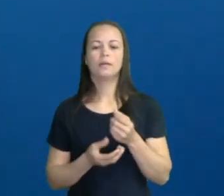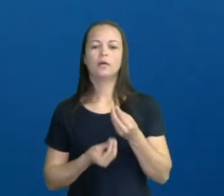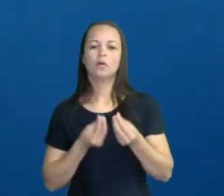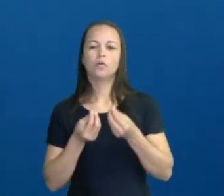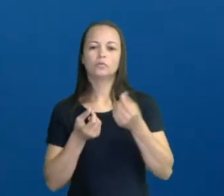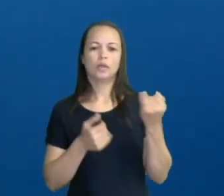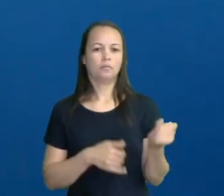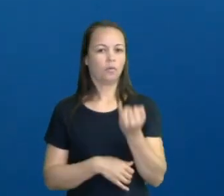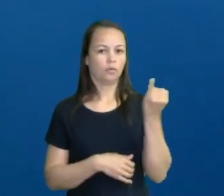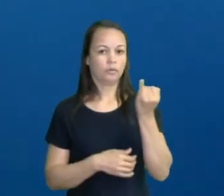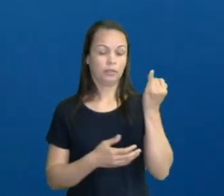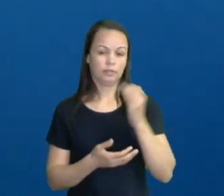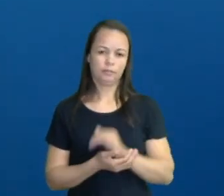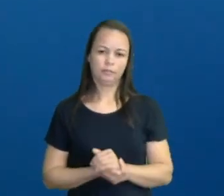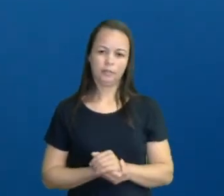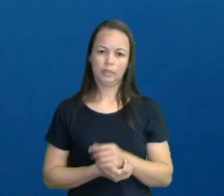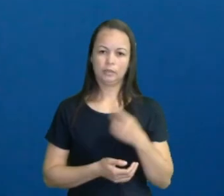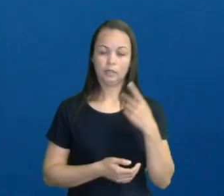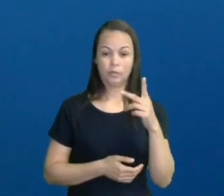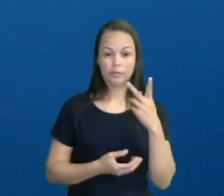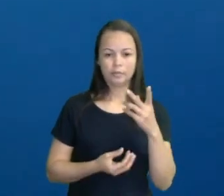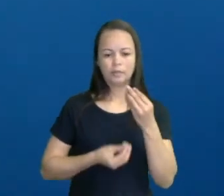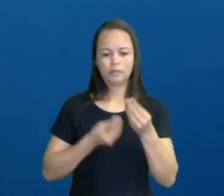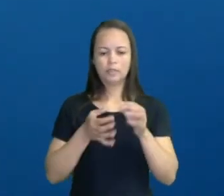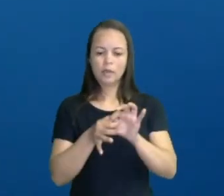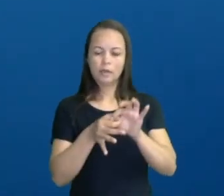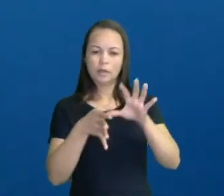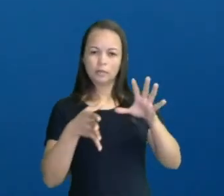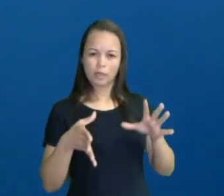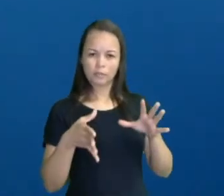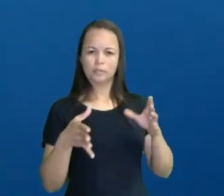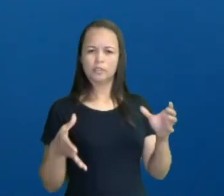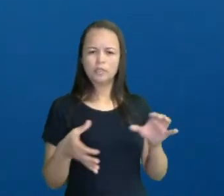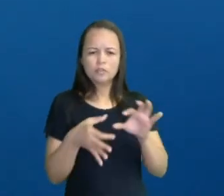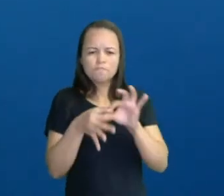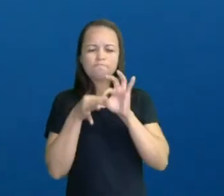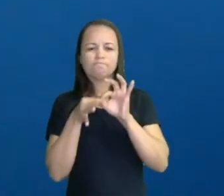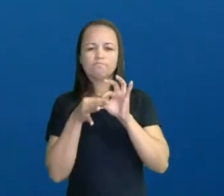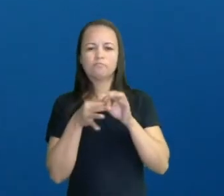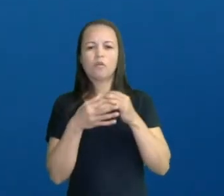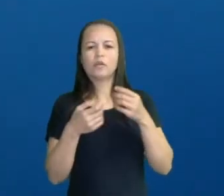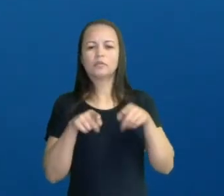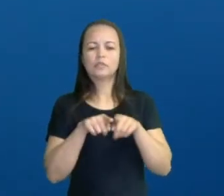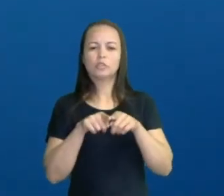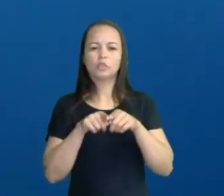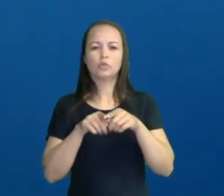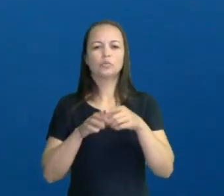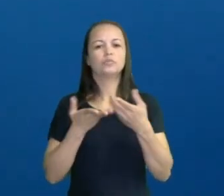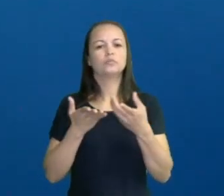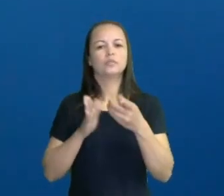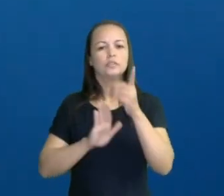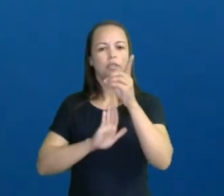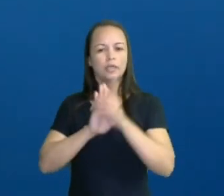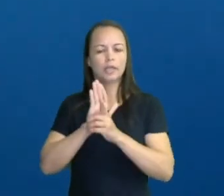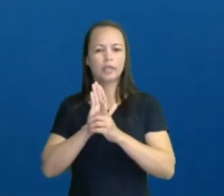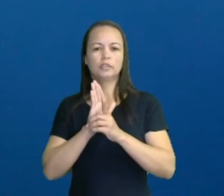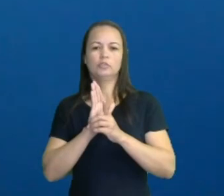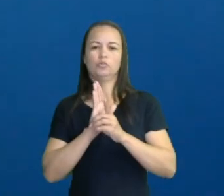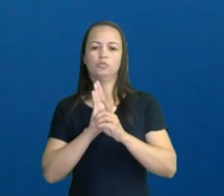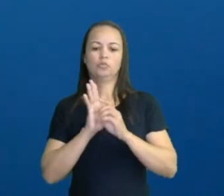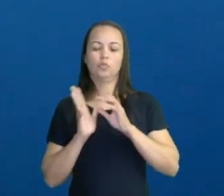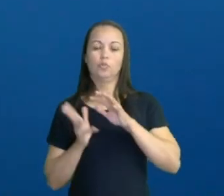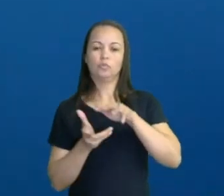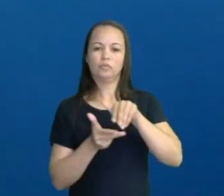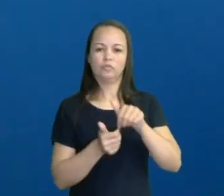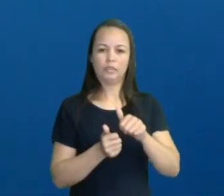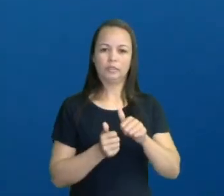certo? Então, esses ideais de igualdade, liberdade e fraternidade e o direito universal dos homens, eles passam